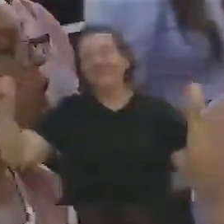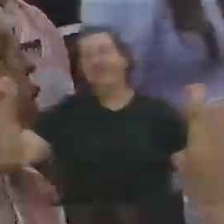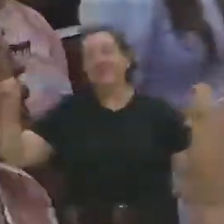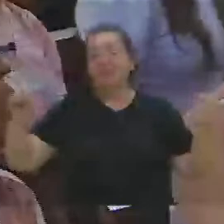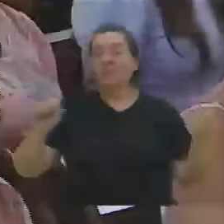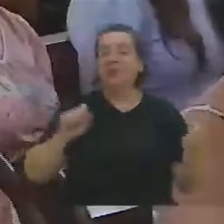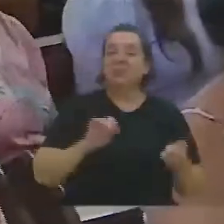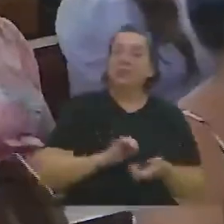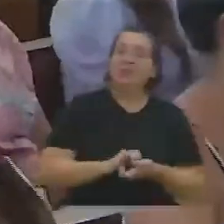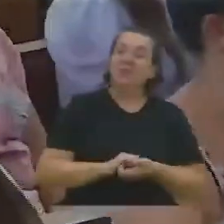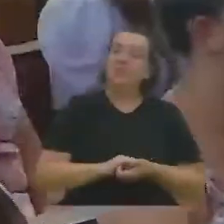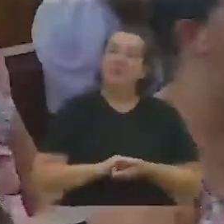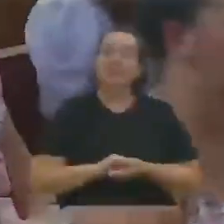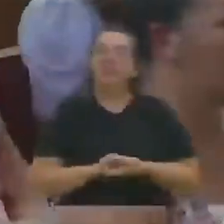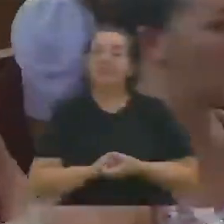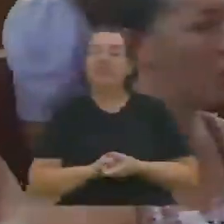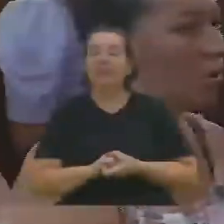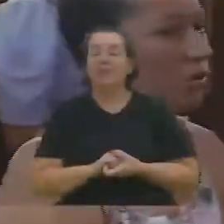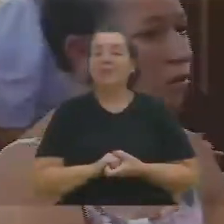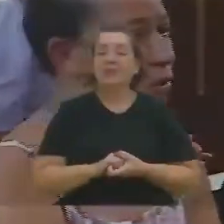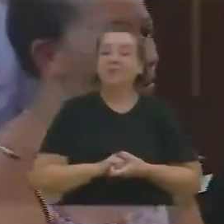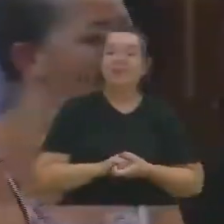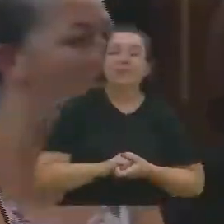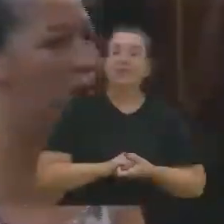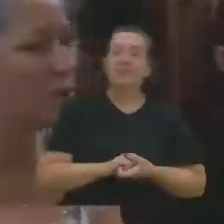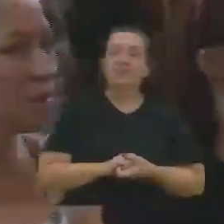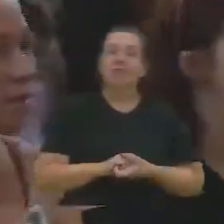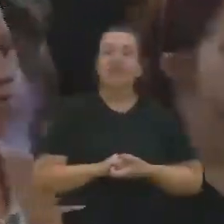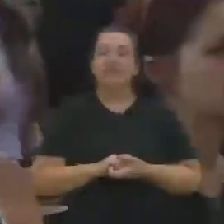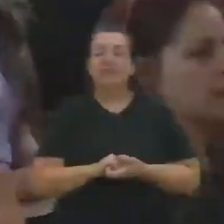vosso nome por todo o